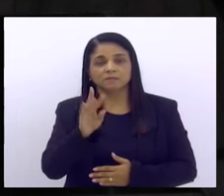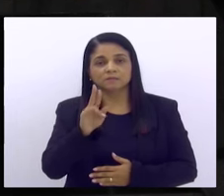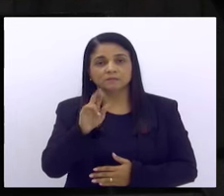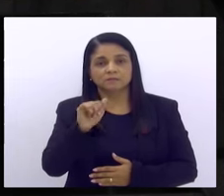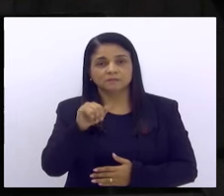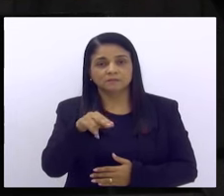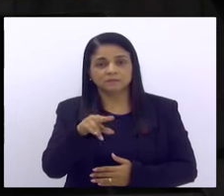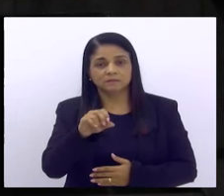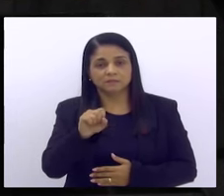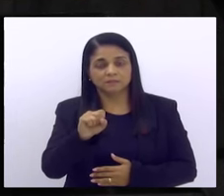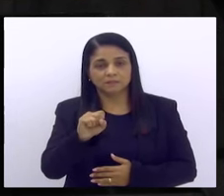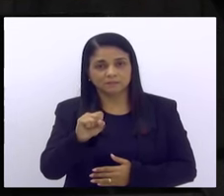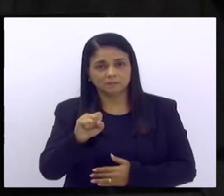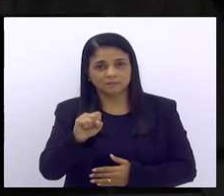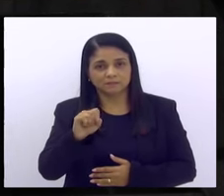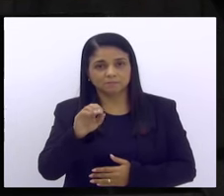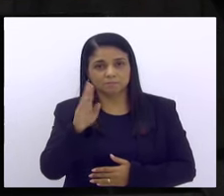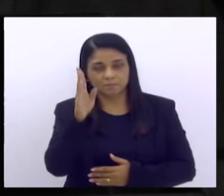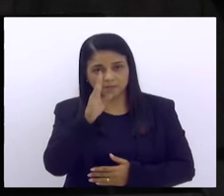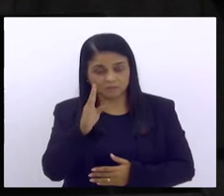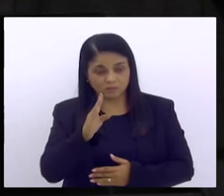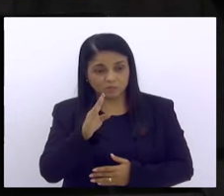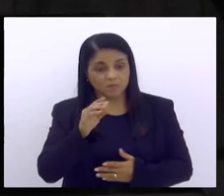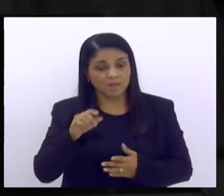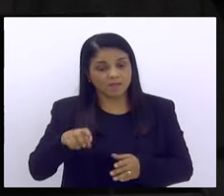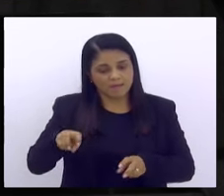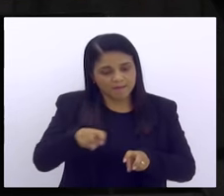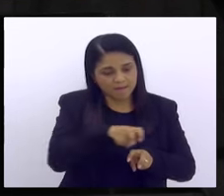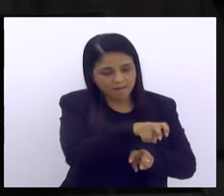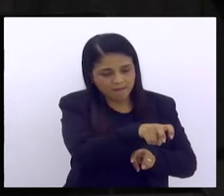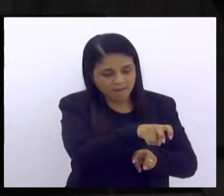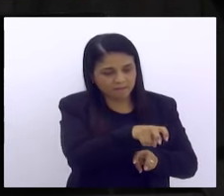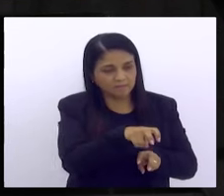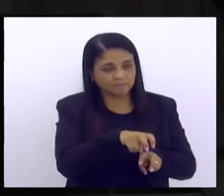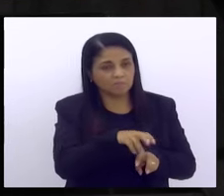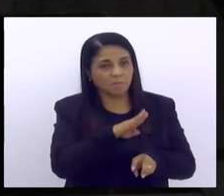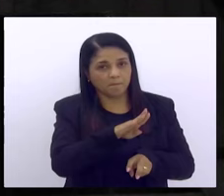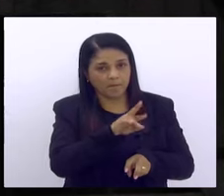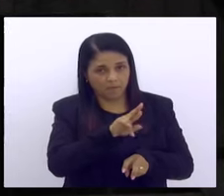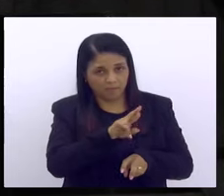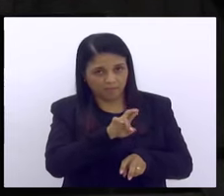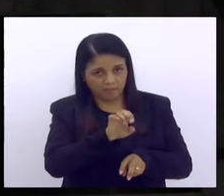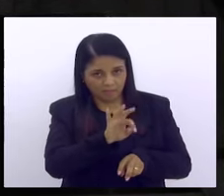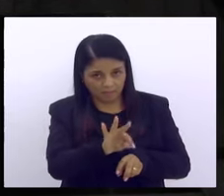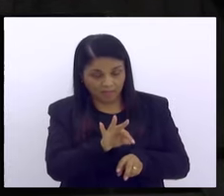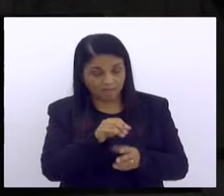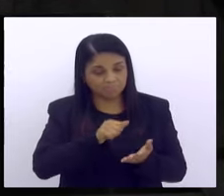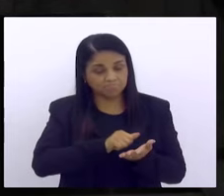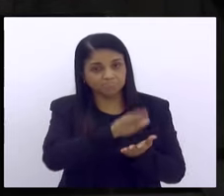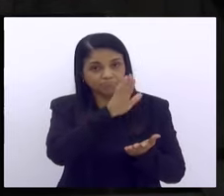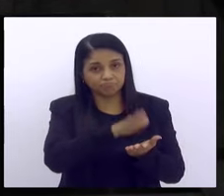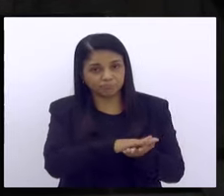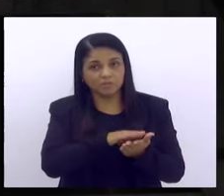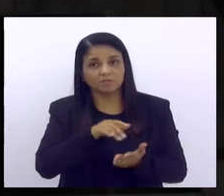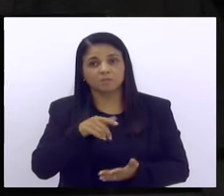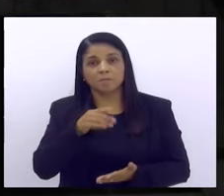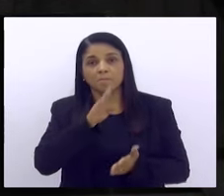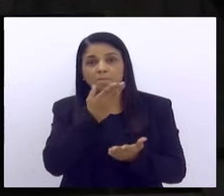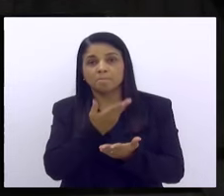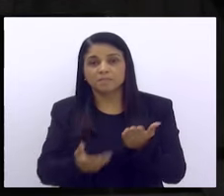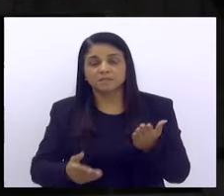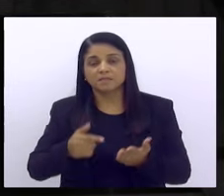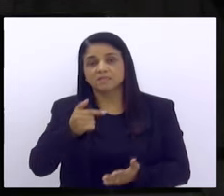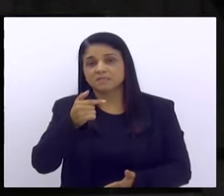para ônibus serão multados e podem perder 7 pontos do CNH. Não sou eu que estou falando, não. Está aqui, ó. Na